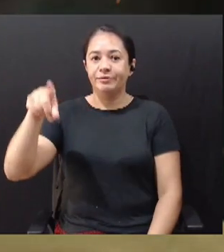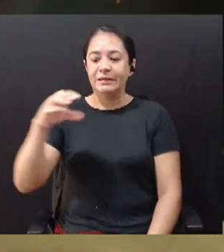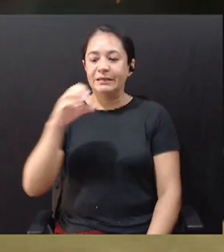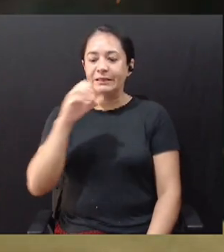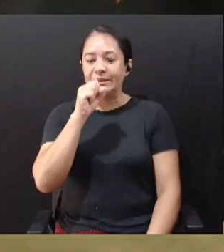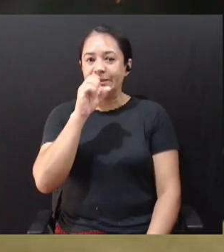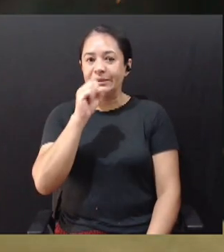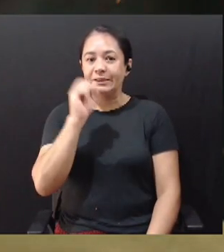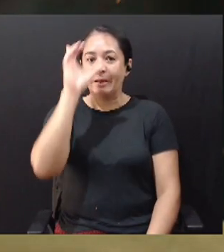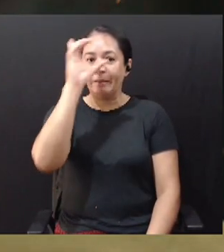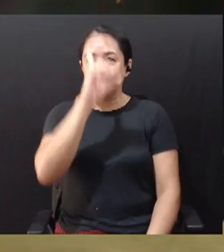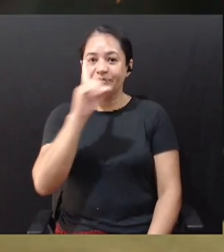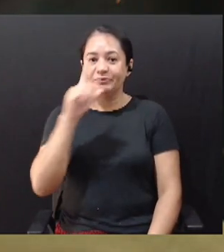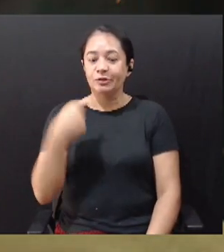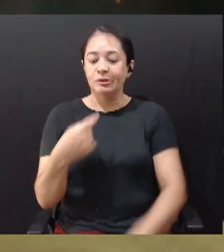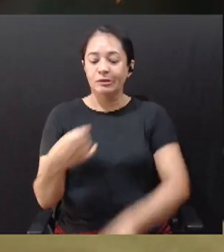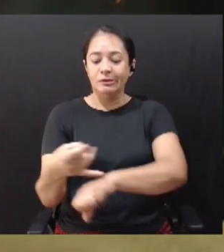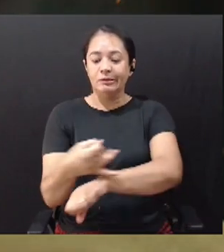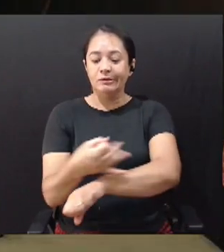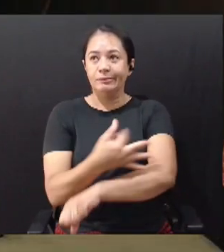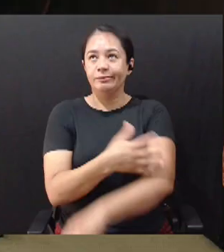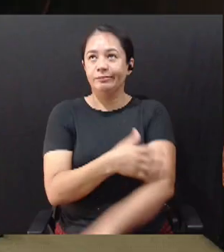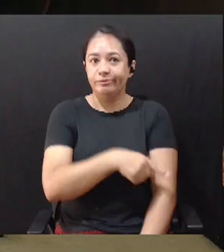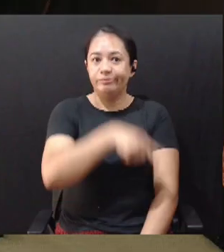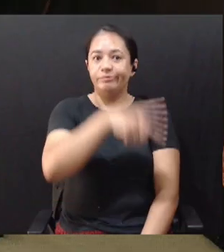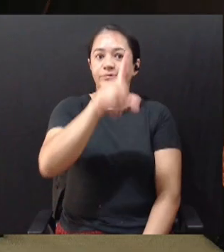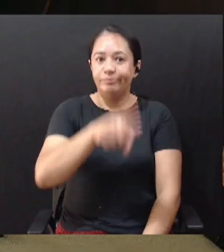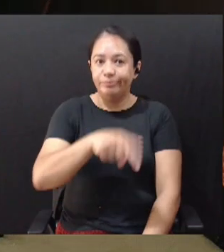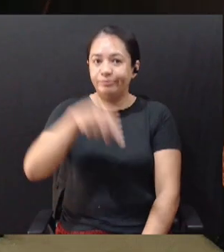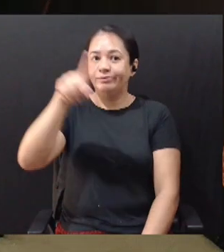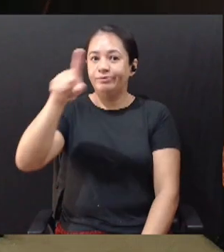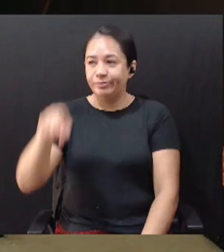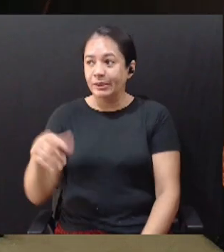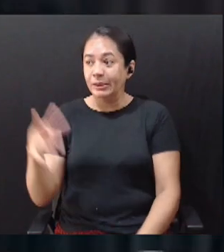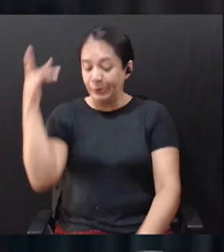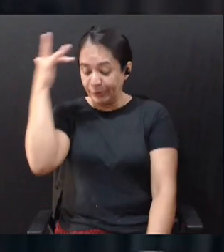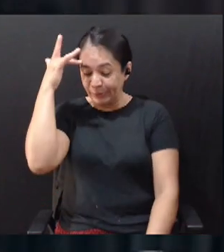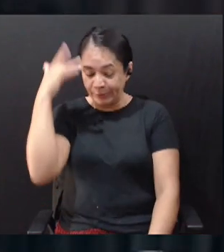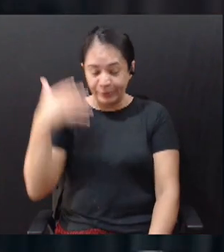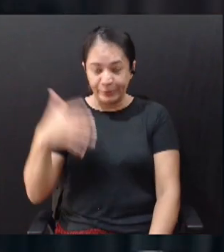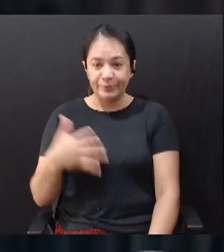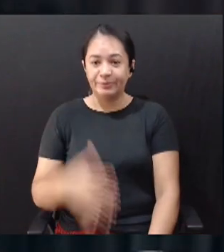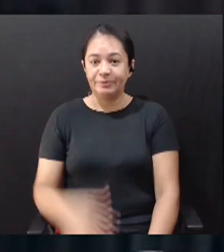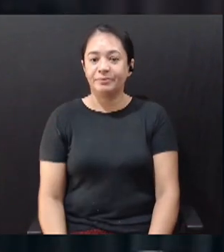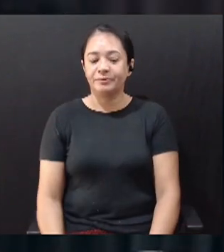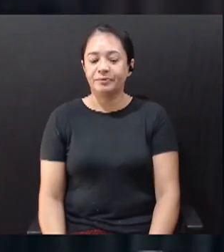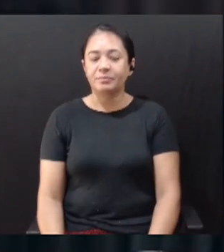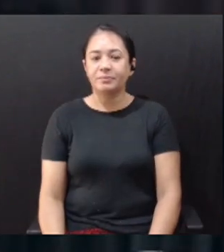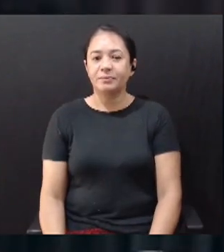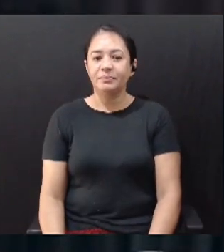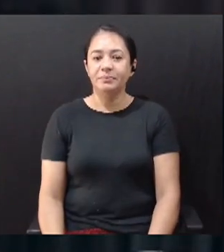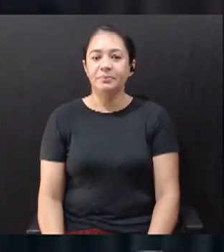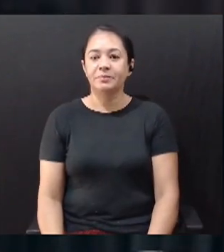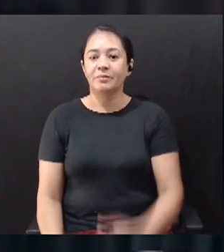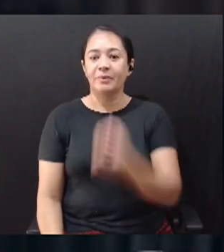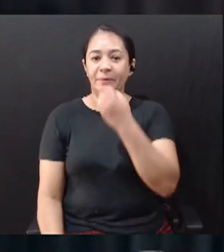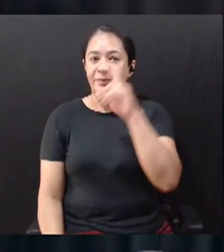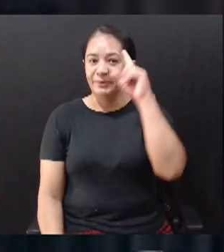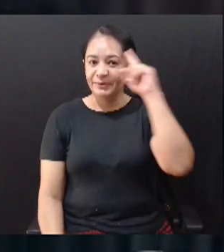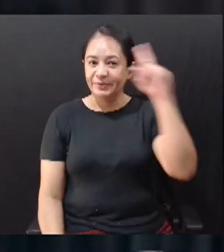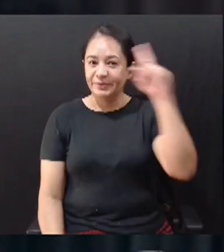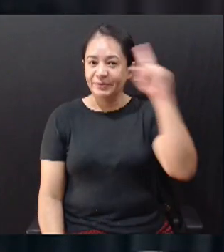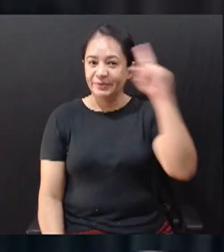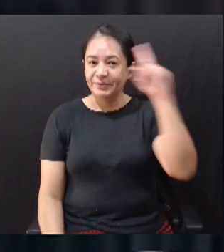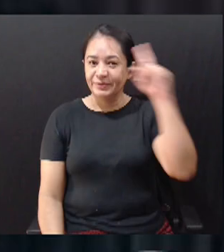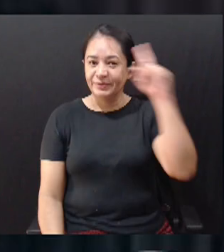semana. Nosso emocional vai e volta, é uma loucura. Bom dia. Bom dia, Rúbia. Bom, gostaria de agradecer o convite